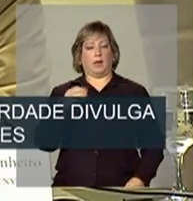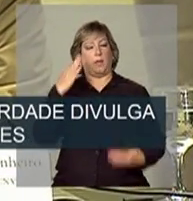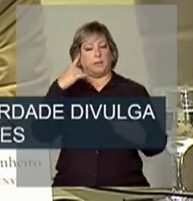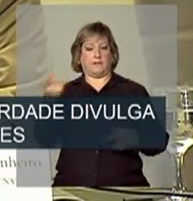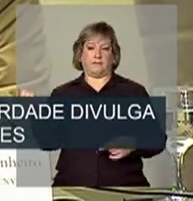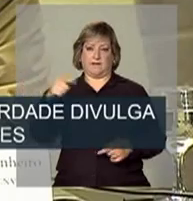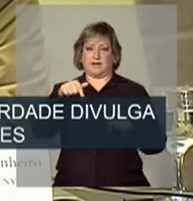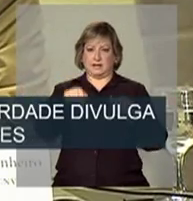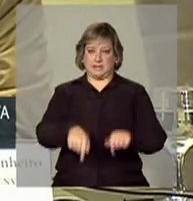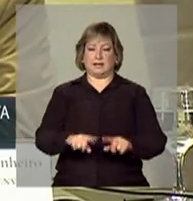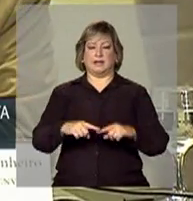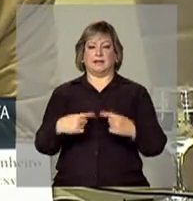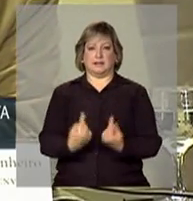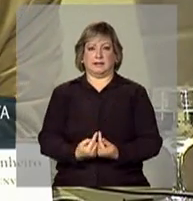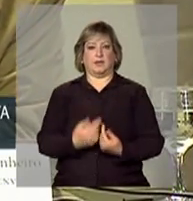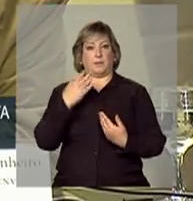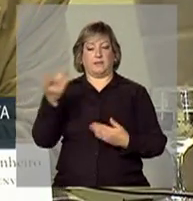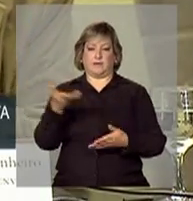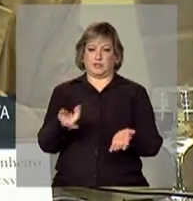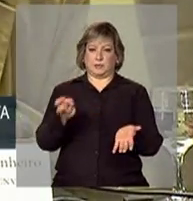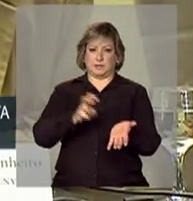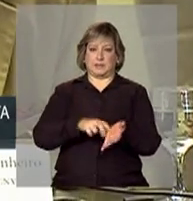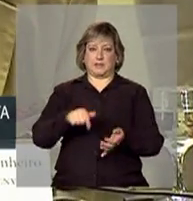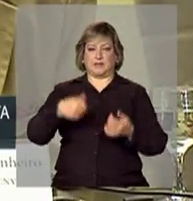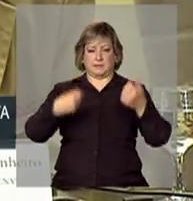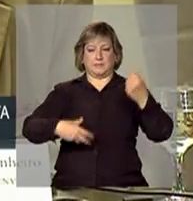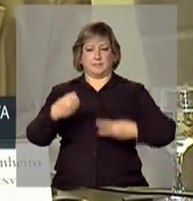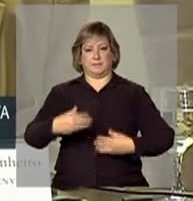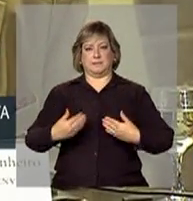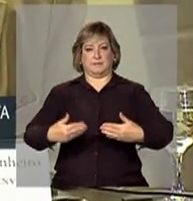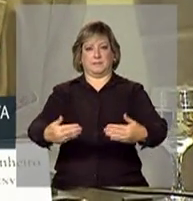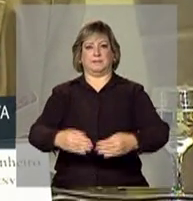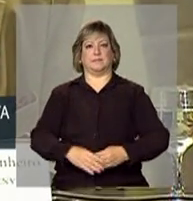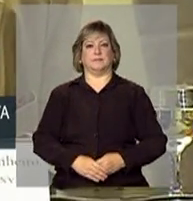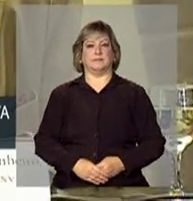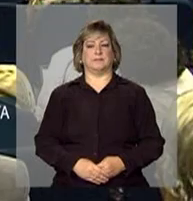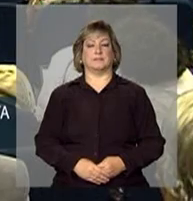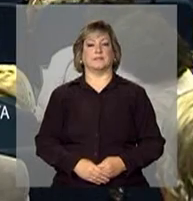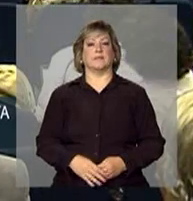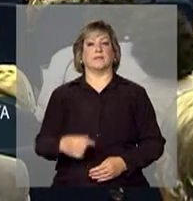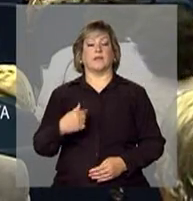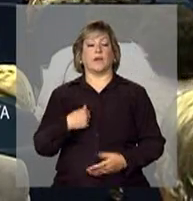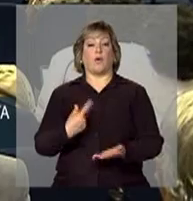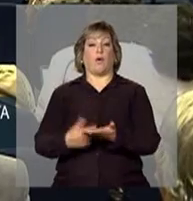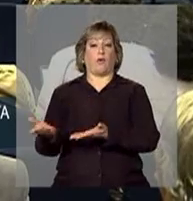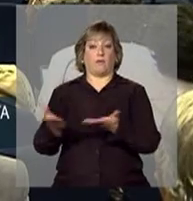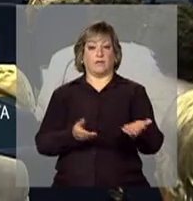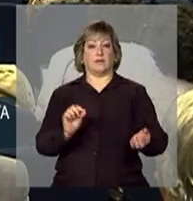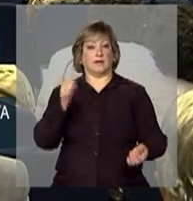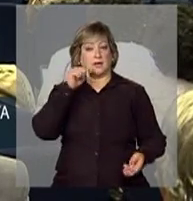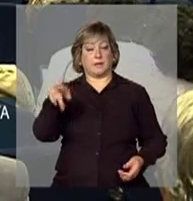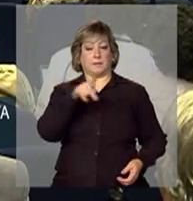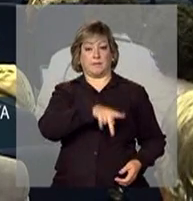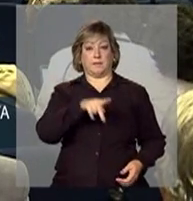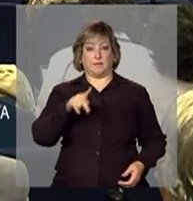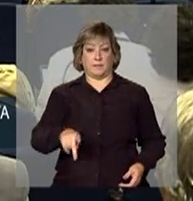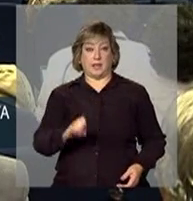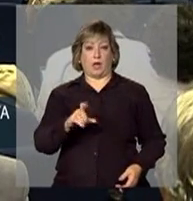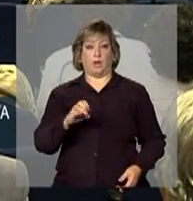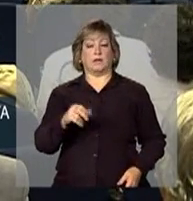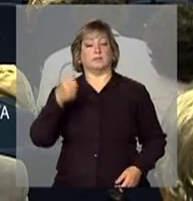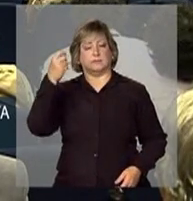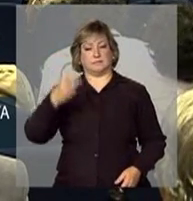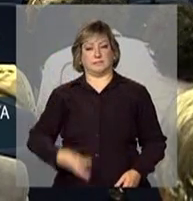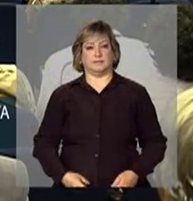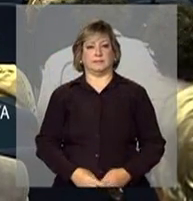por dedicar sua manhã ao nosso relatório de progresso. Eu convido, então, a professora Luiza Stalin a tomar a